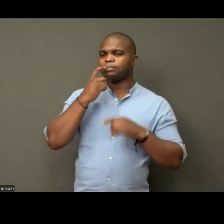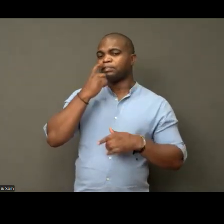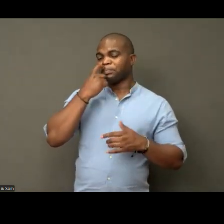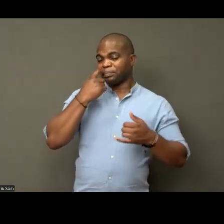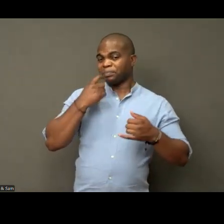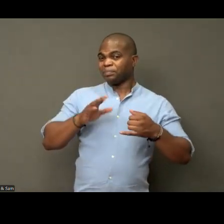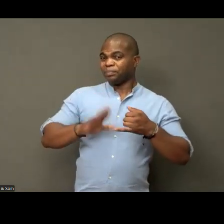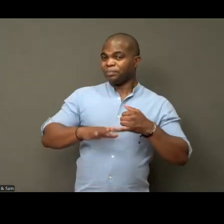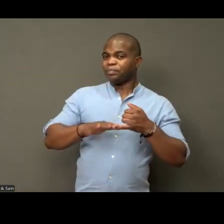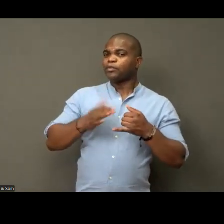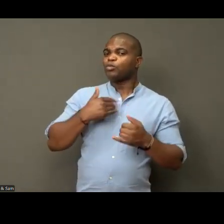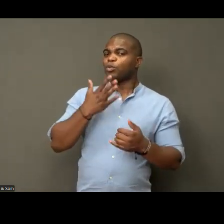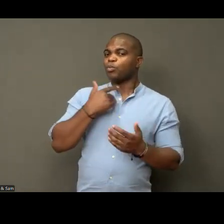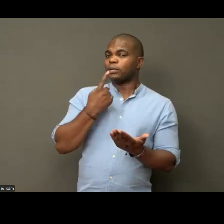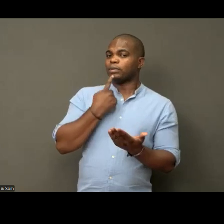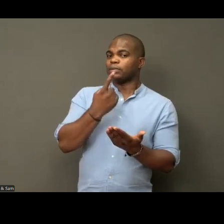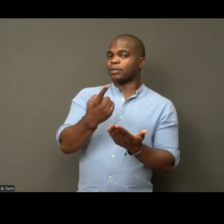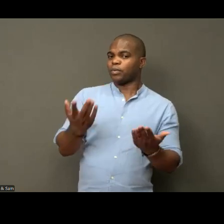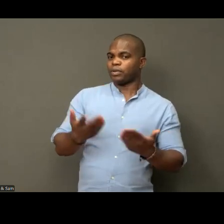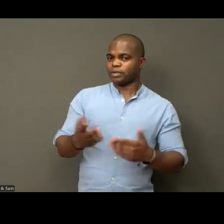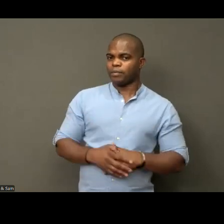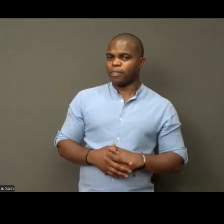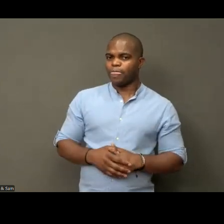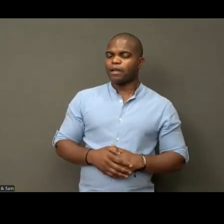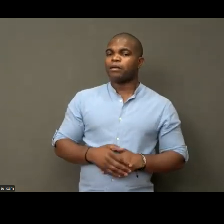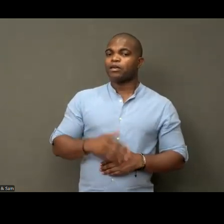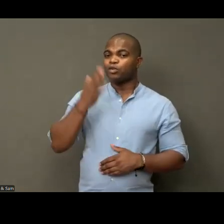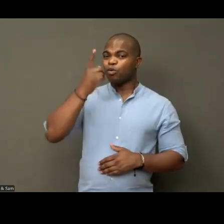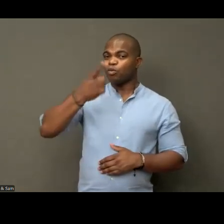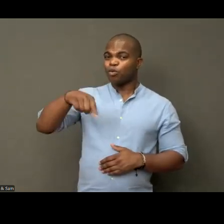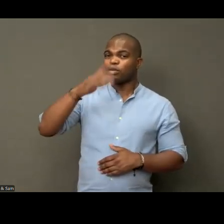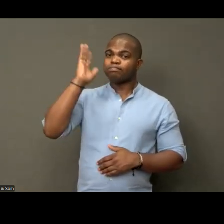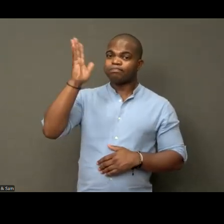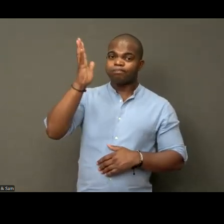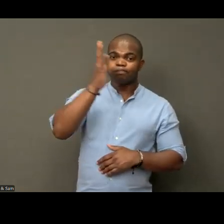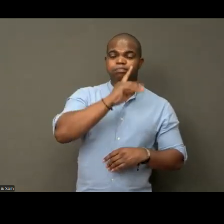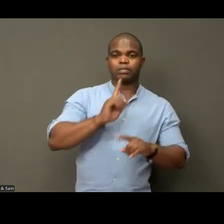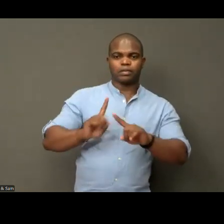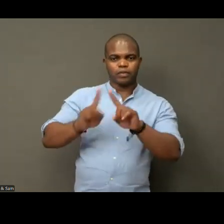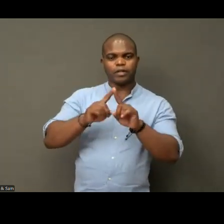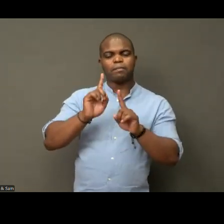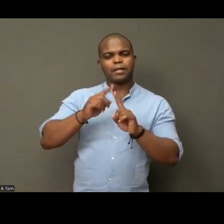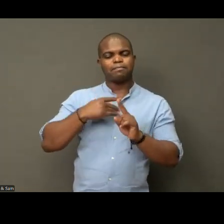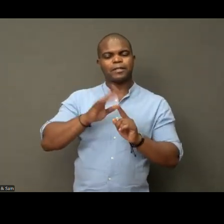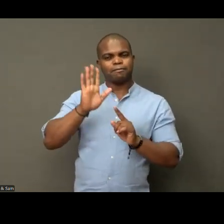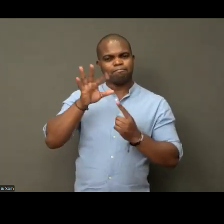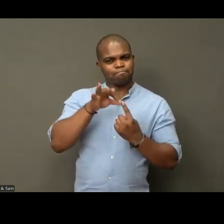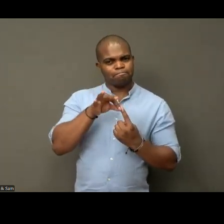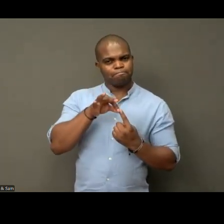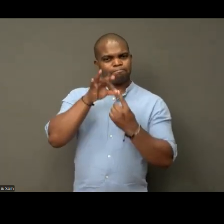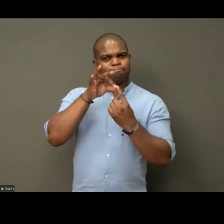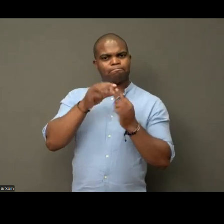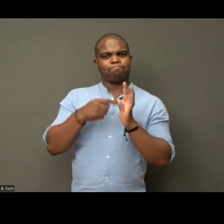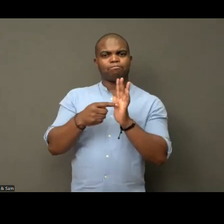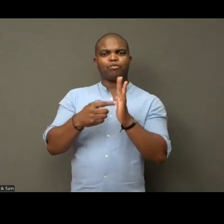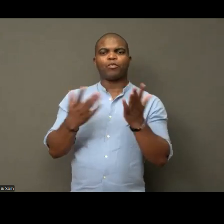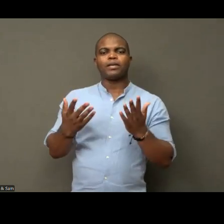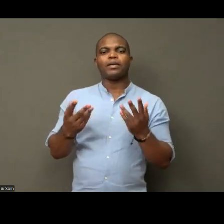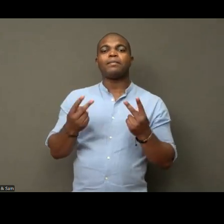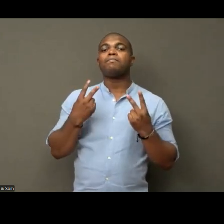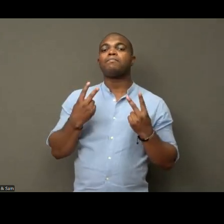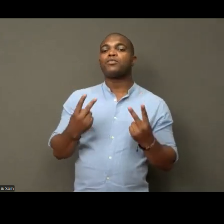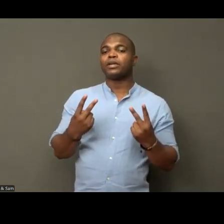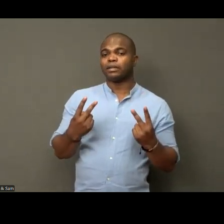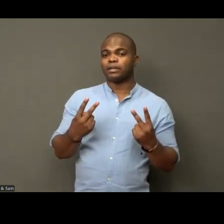será salientar a importância de um enfoque multipaís para